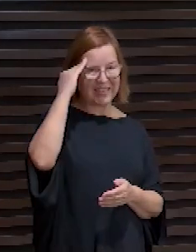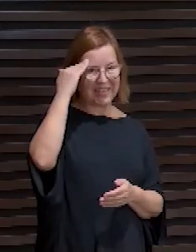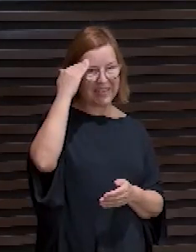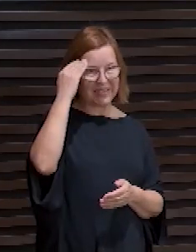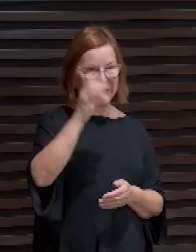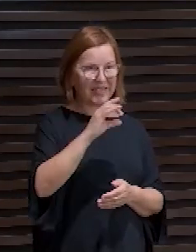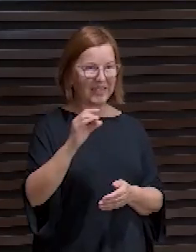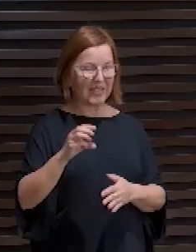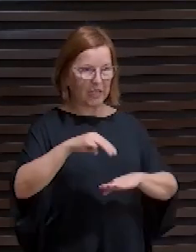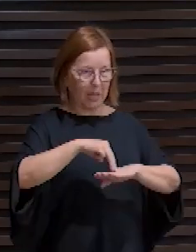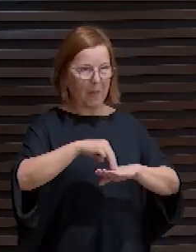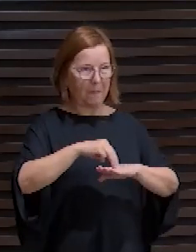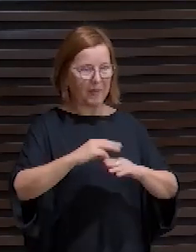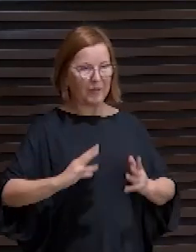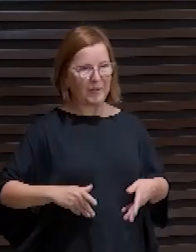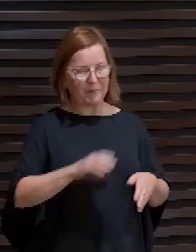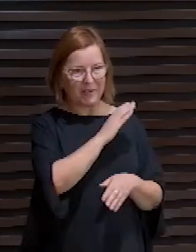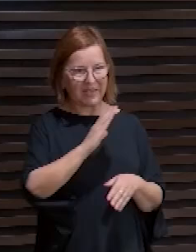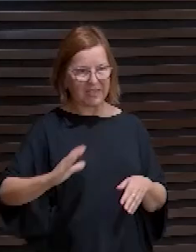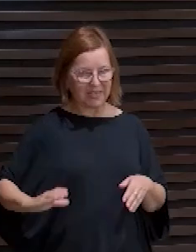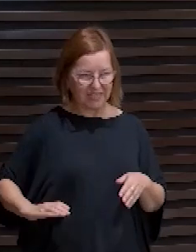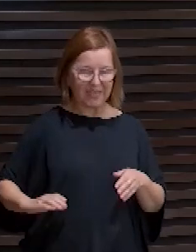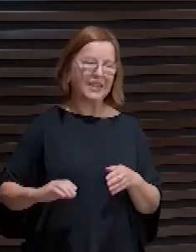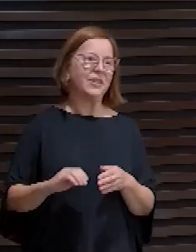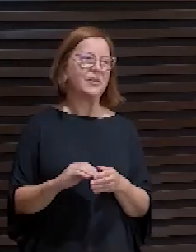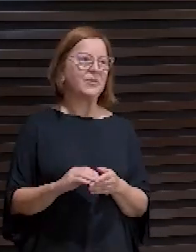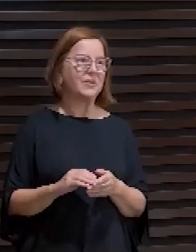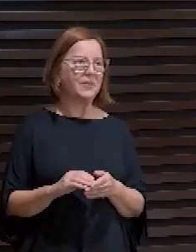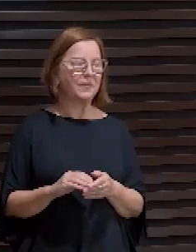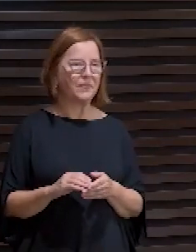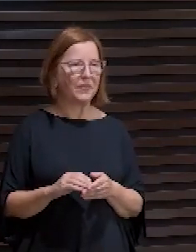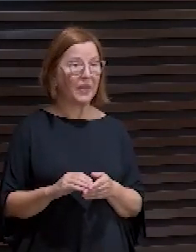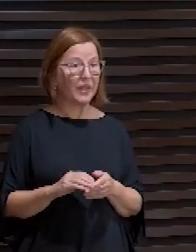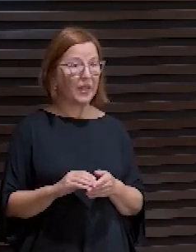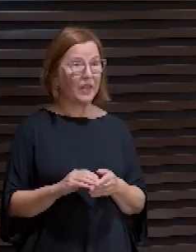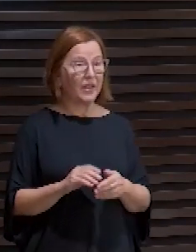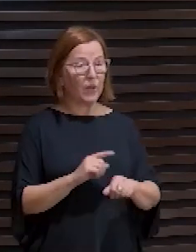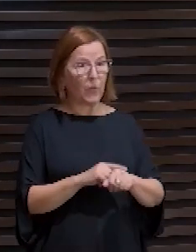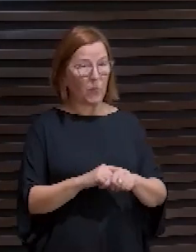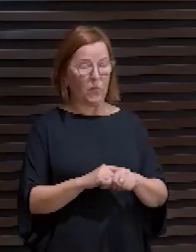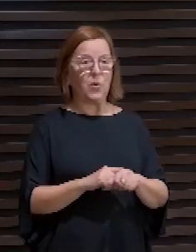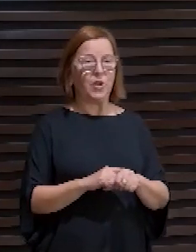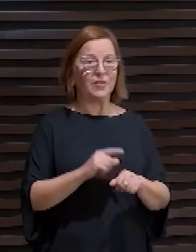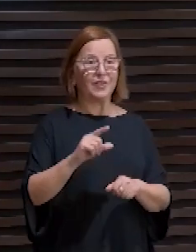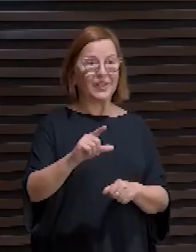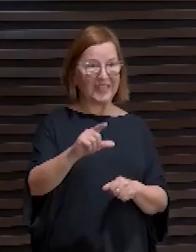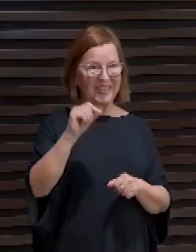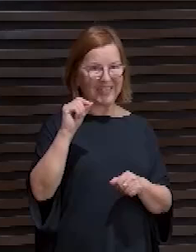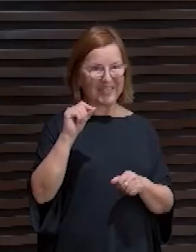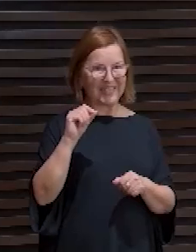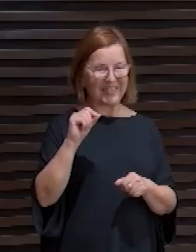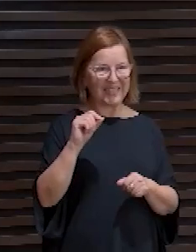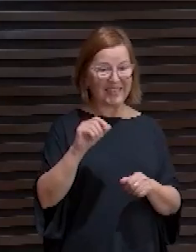do corpo, ao decidir fazer parte da membresia, assume livremente a responsabilidade